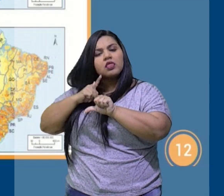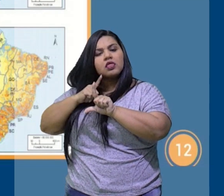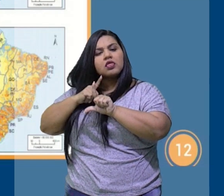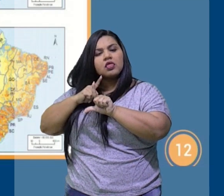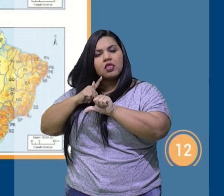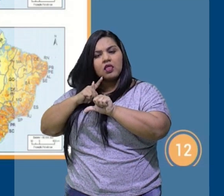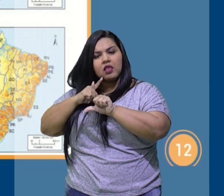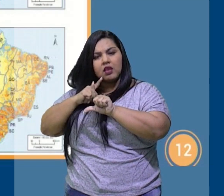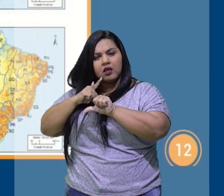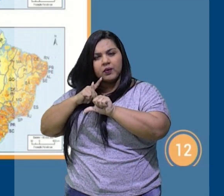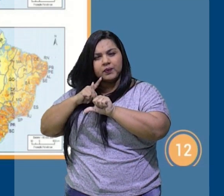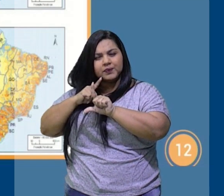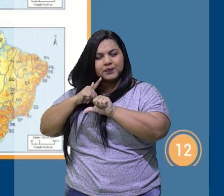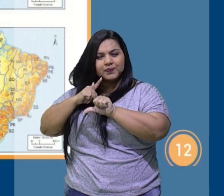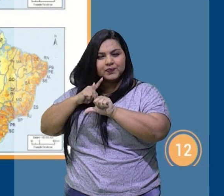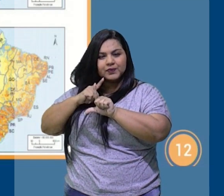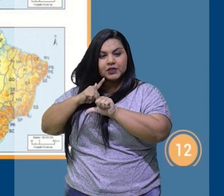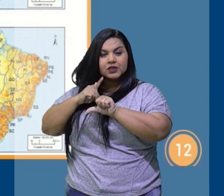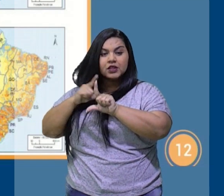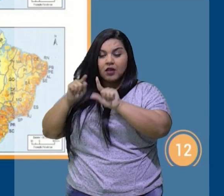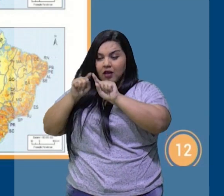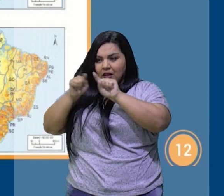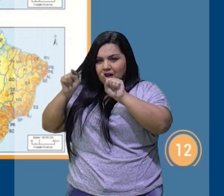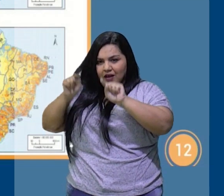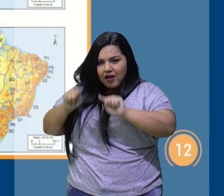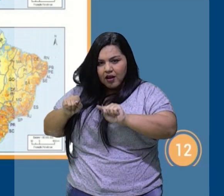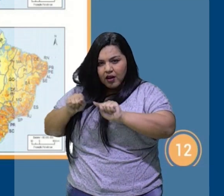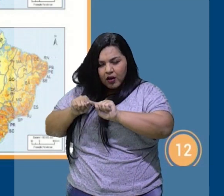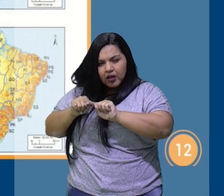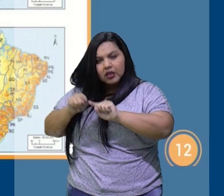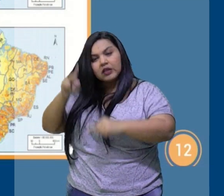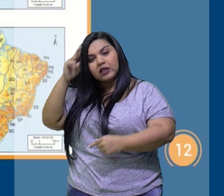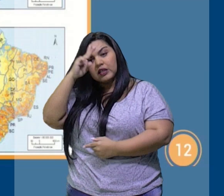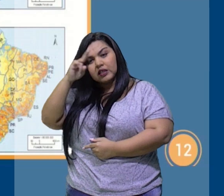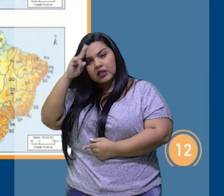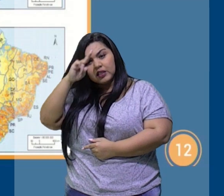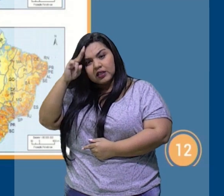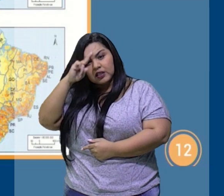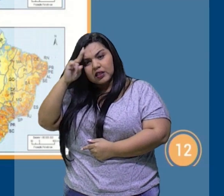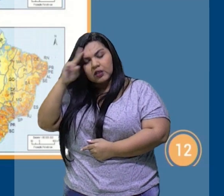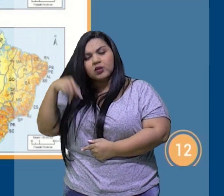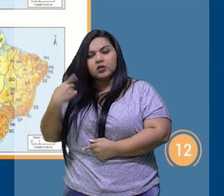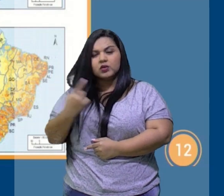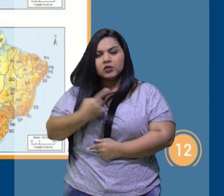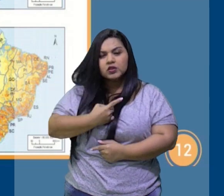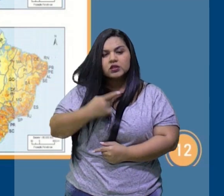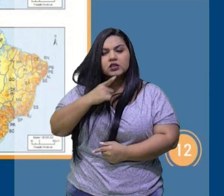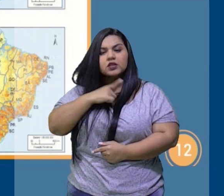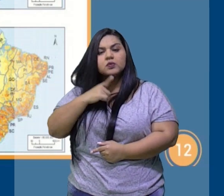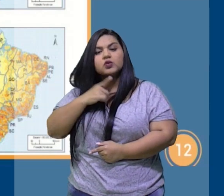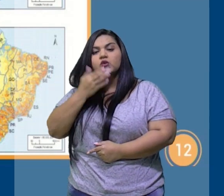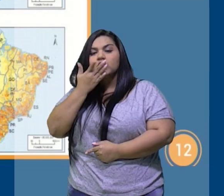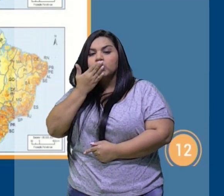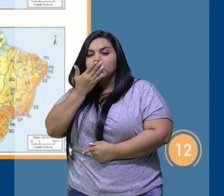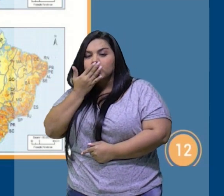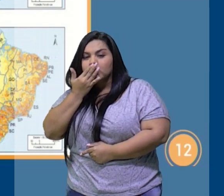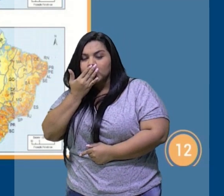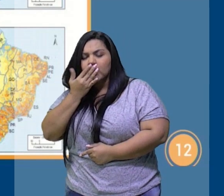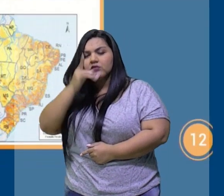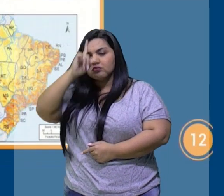habitantes por quilômetro quadrado. Então, aqui, olha, lembram as formas? Aqui a gente tem as cores. Tem um